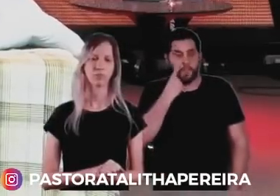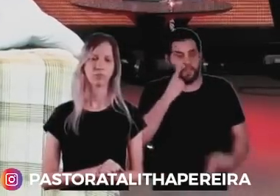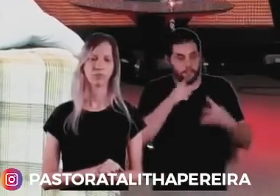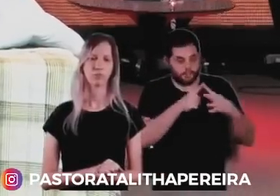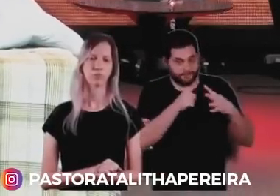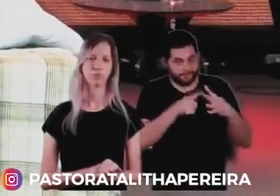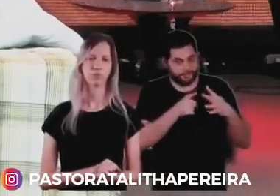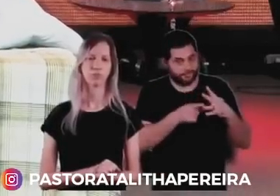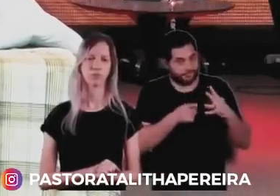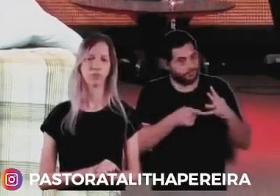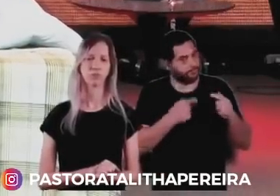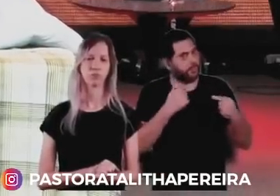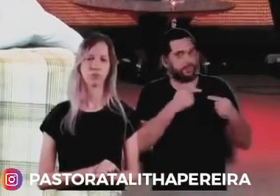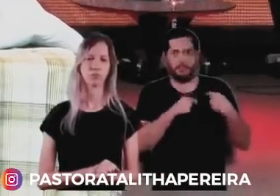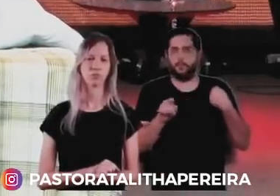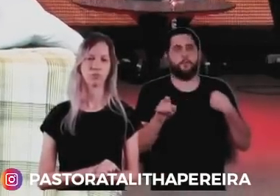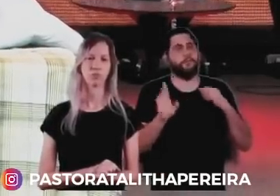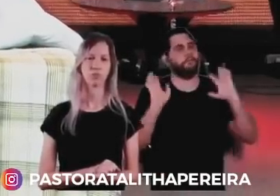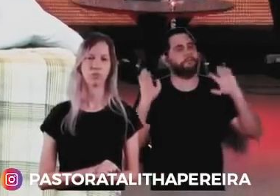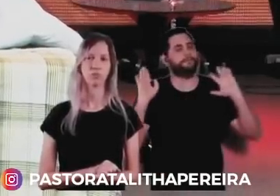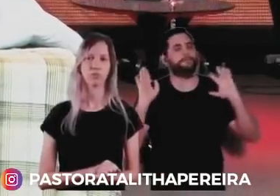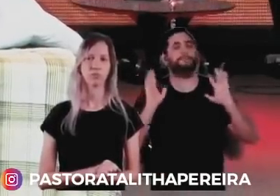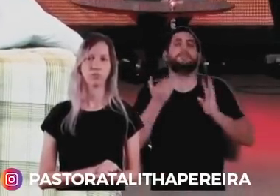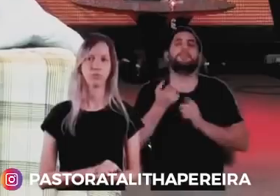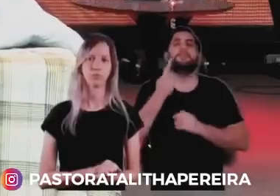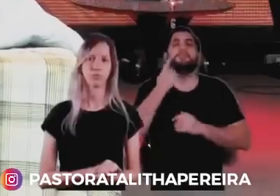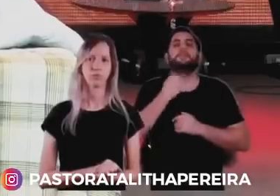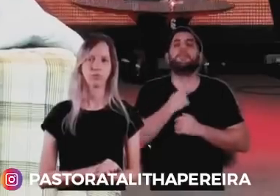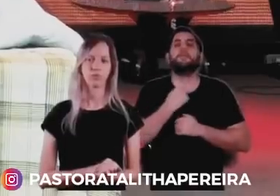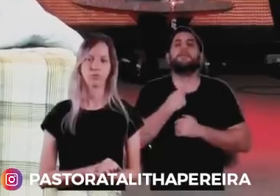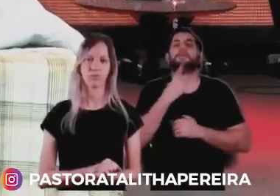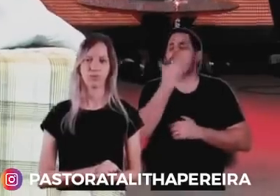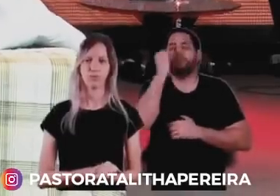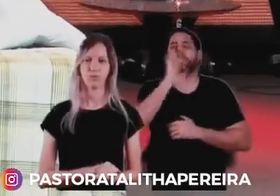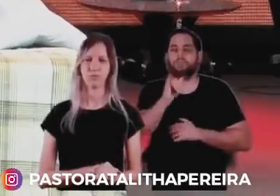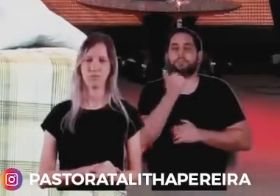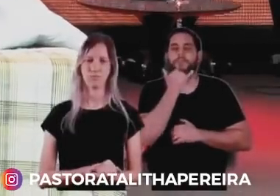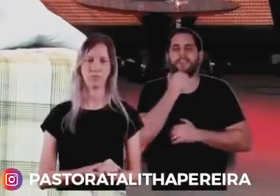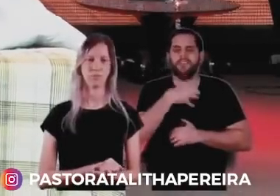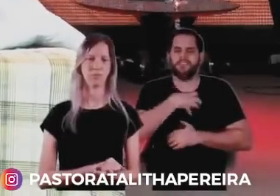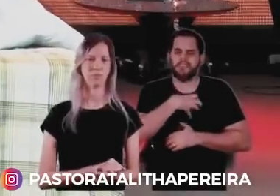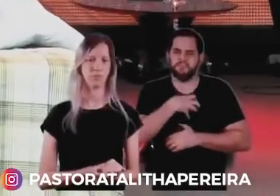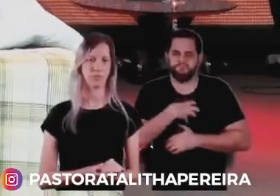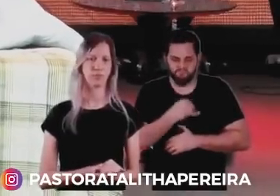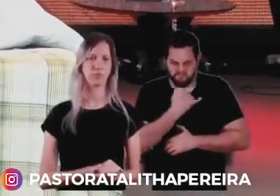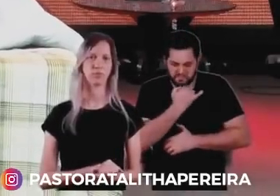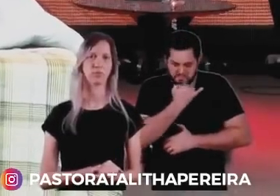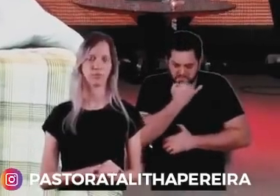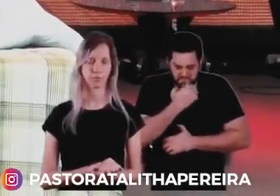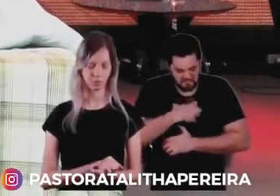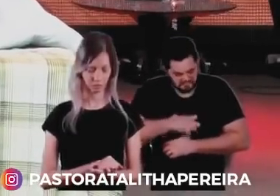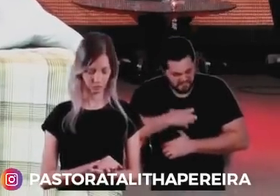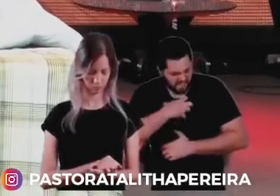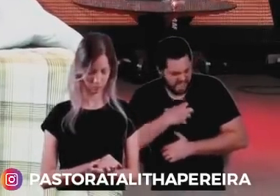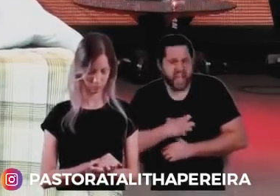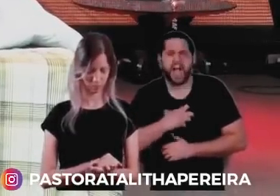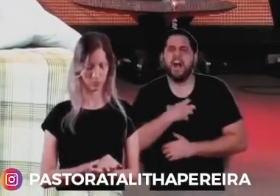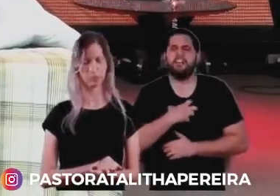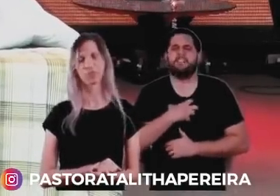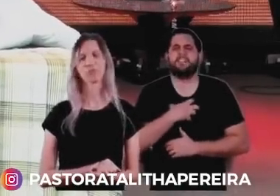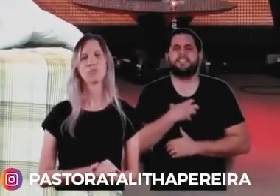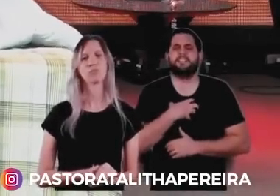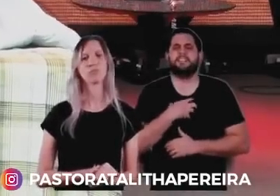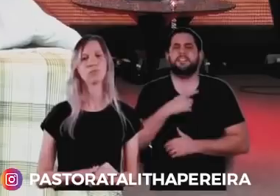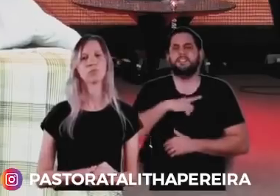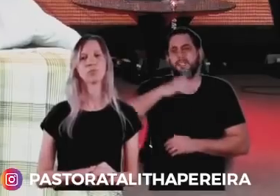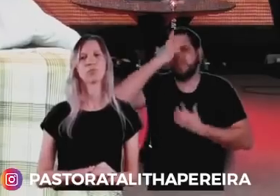algumas coisas a gente não pode levar. Um detalhe que você não pode levar, que eu esqueci, é mágoa, rancor, né? É, tem gente